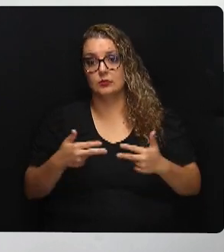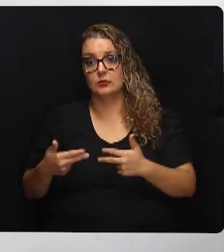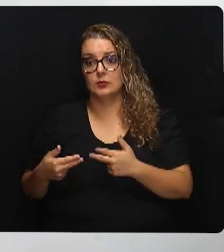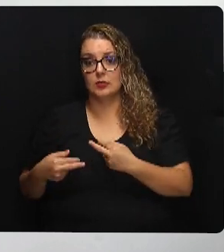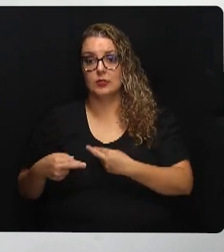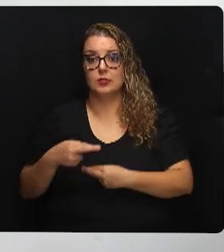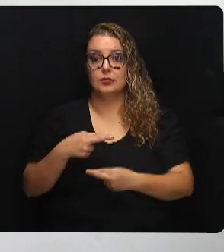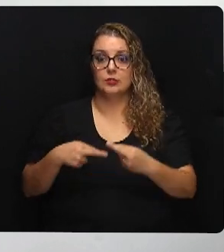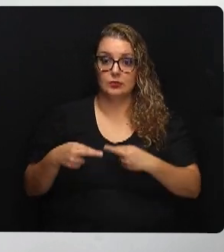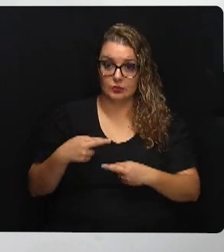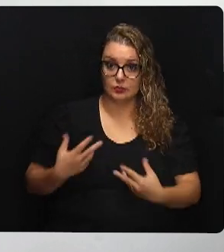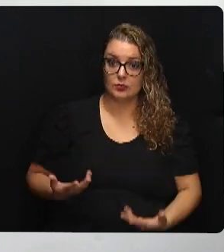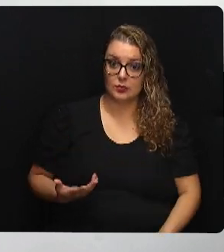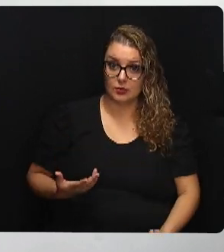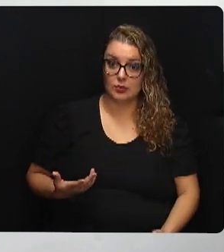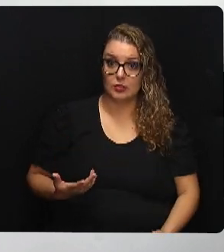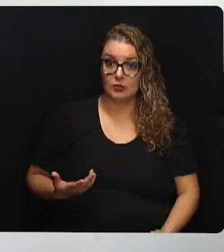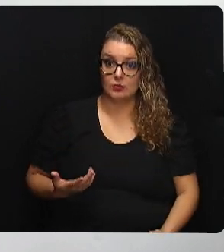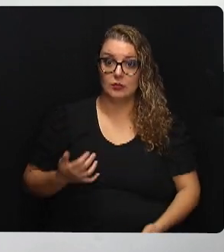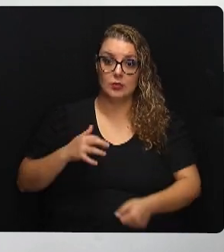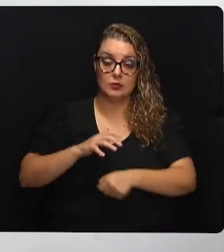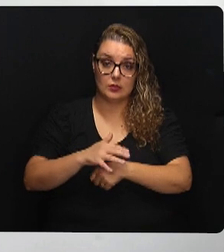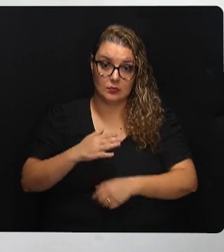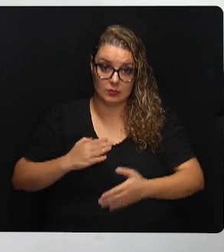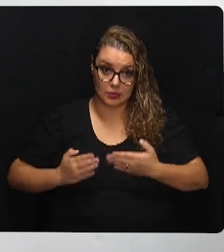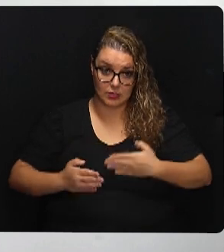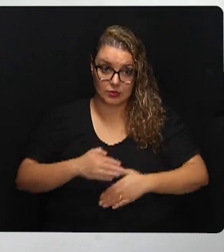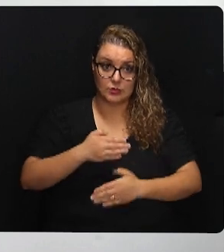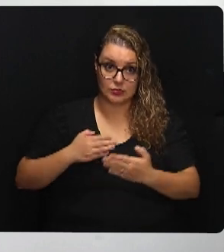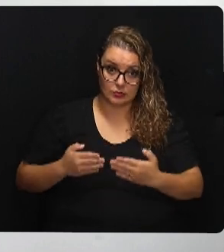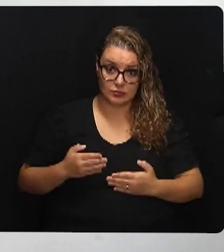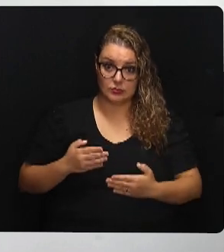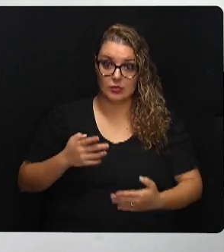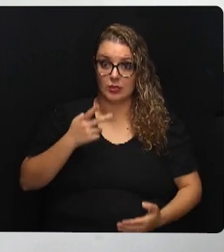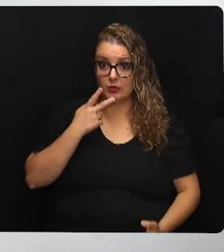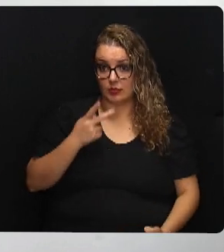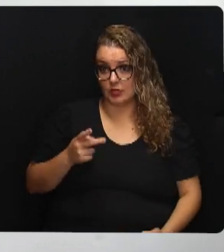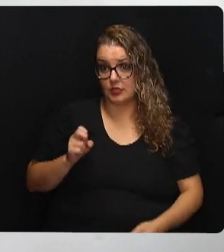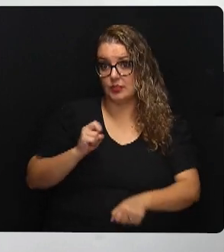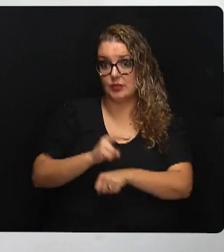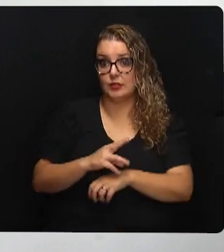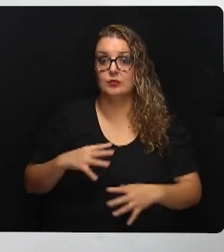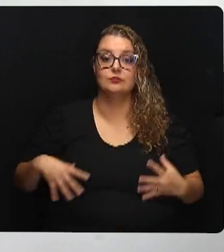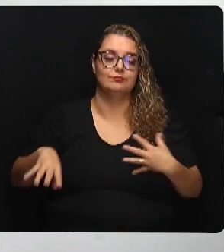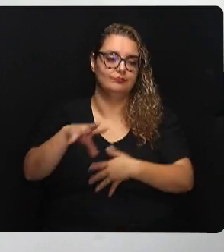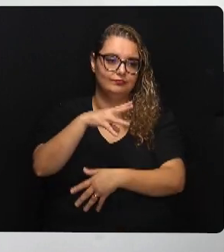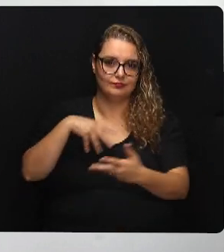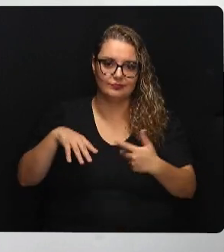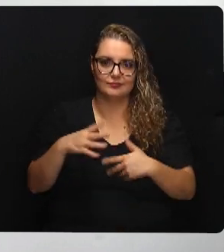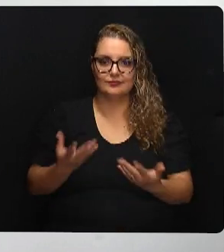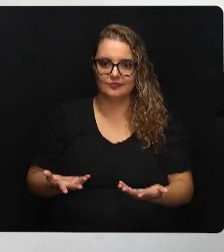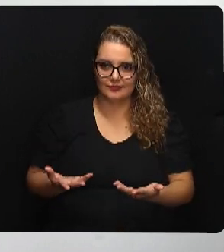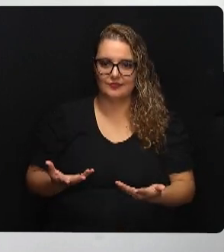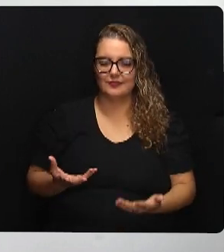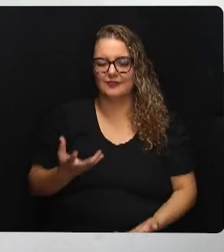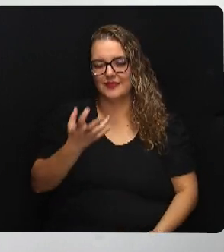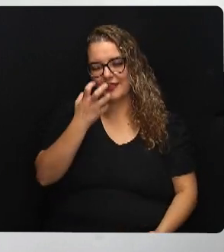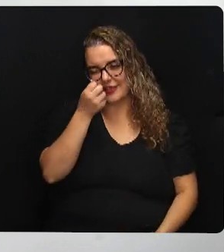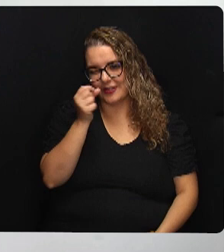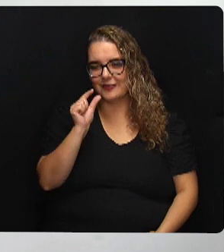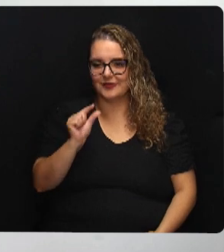o padrão em relação a uma infecção bacteriana, a gente acaba chamando de viroses. Eu sei que